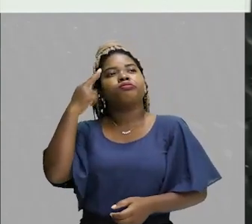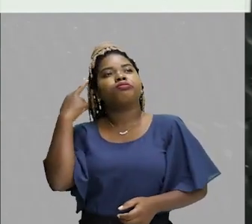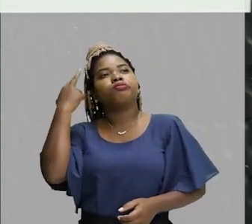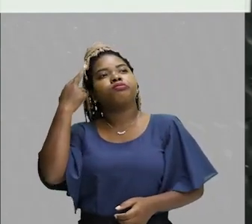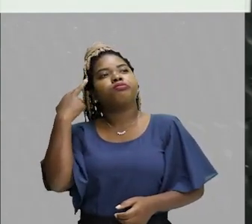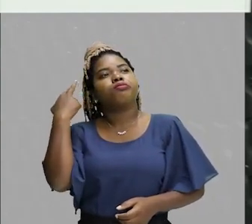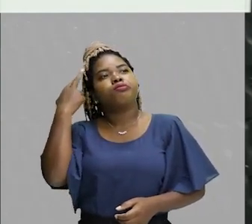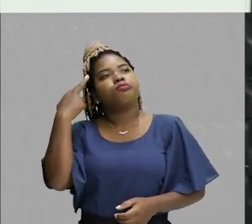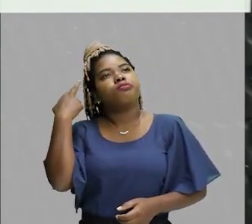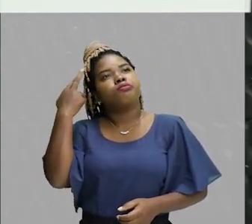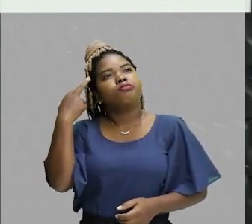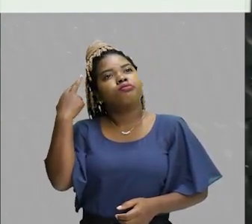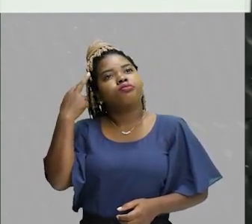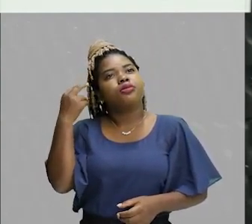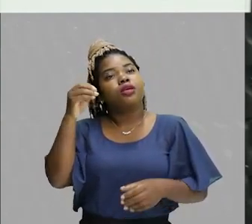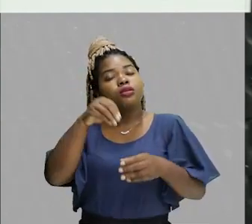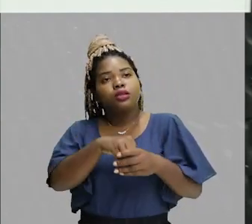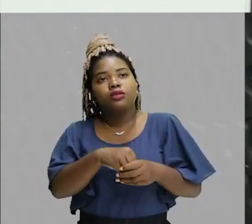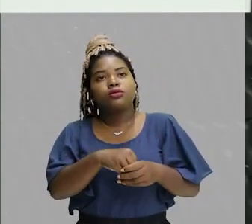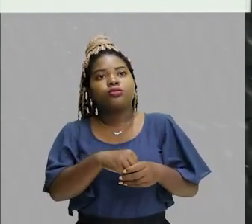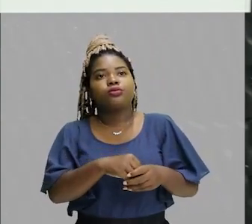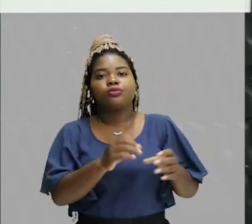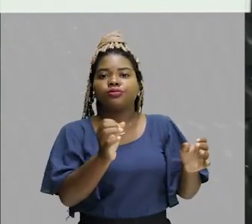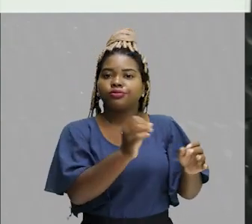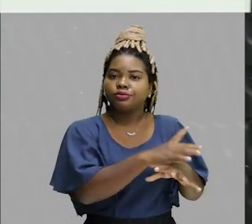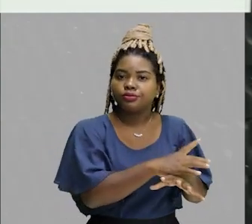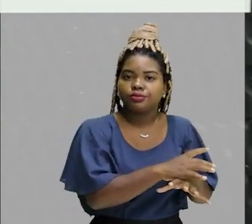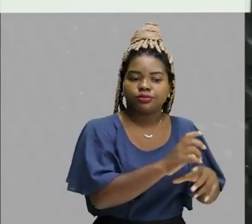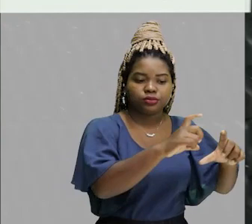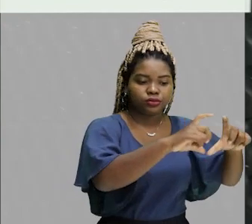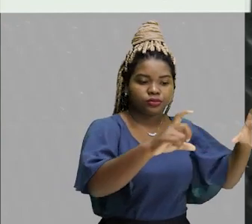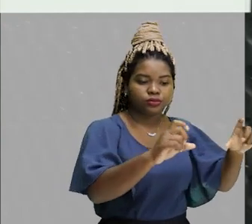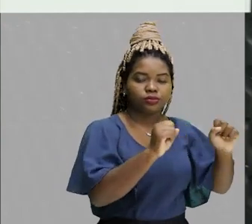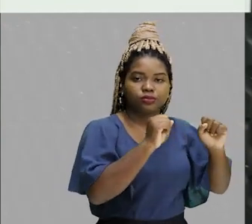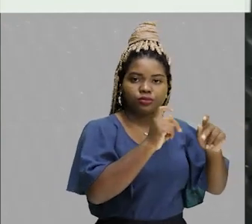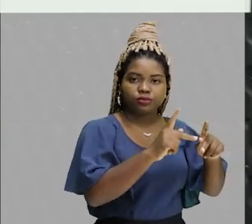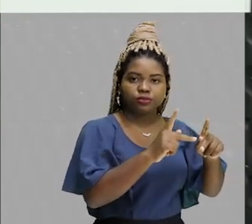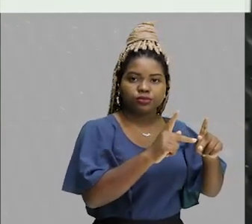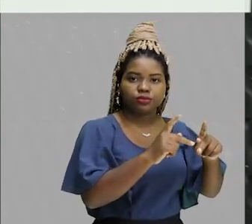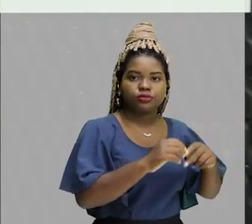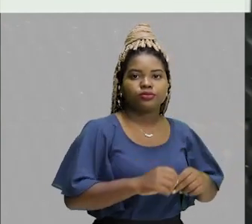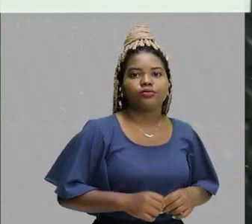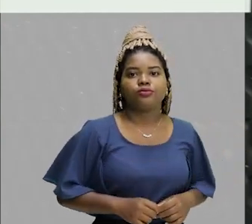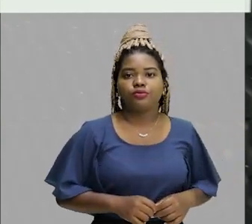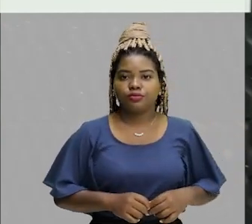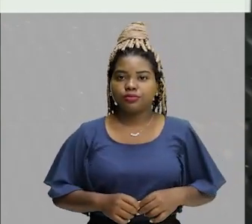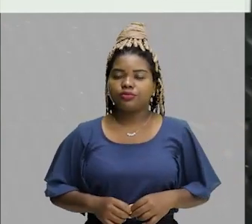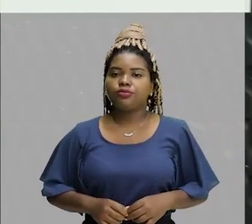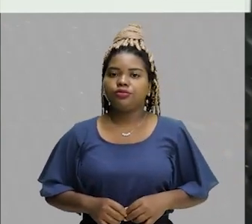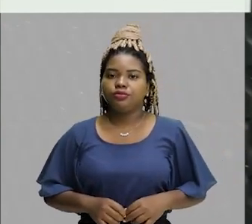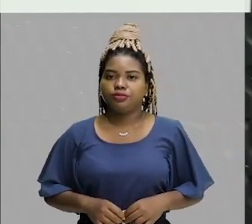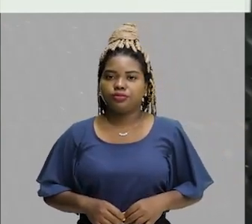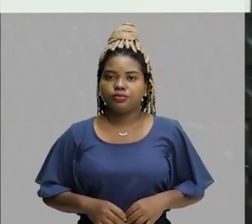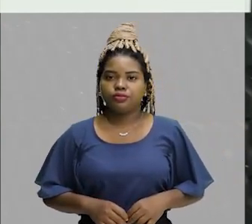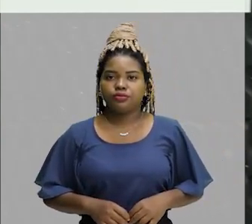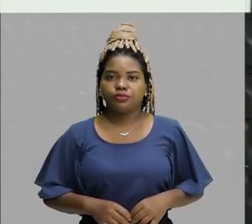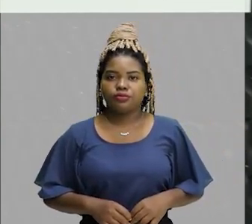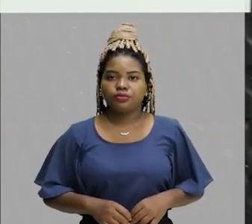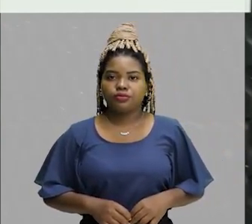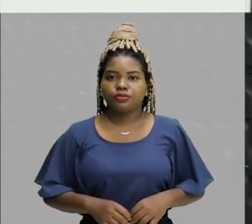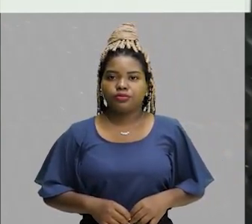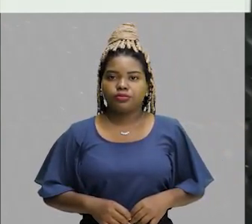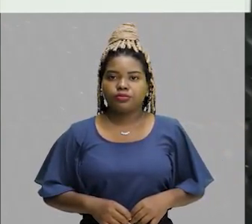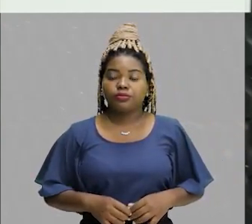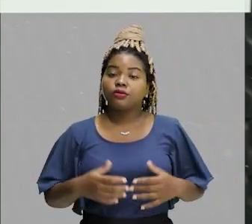dentro daquilo que está estabelecido a partir dos conjuntos em que eu estou pensando e utilizando o silogismo dedutivo. Olha